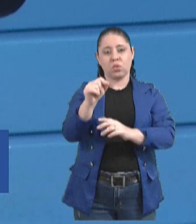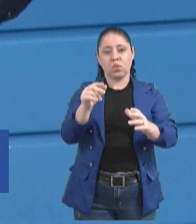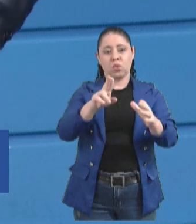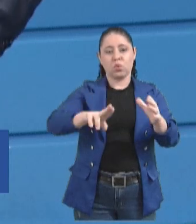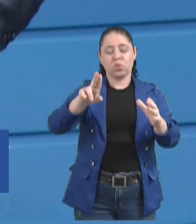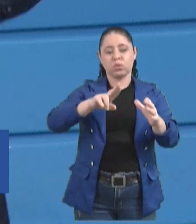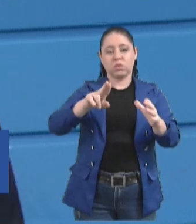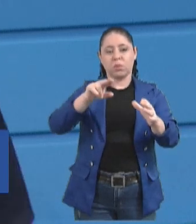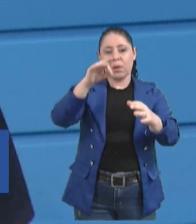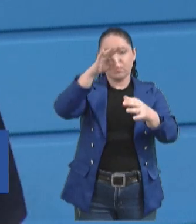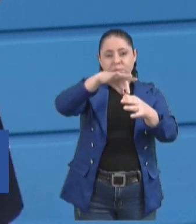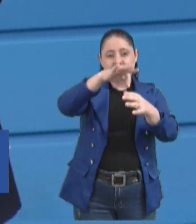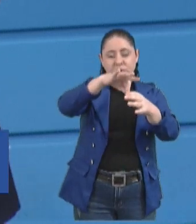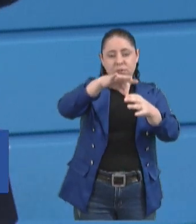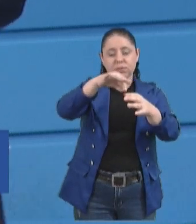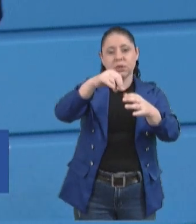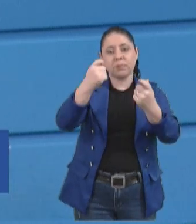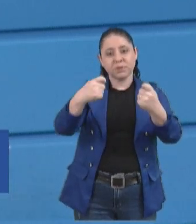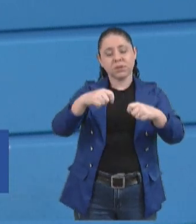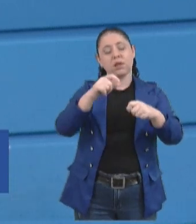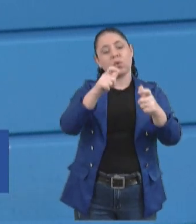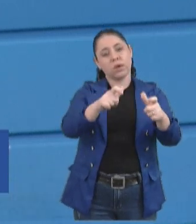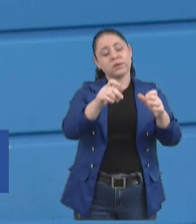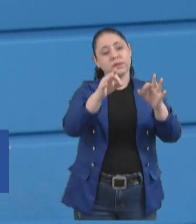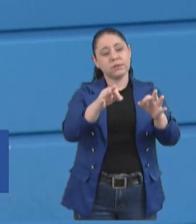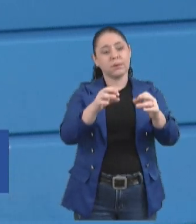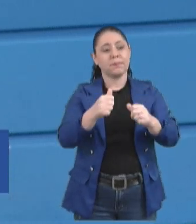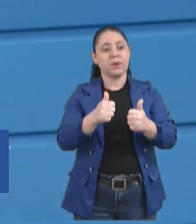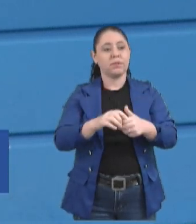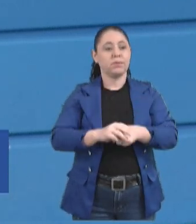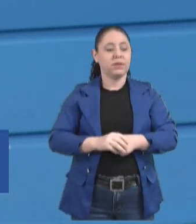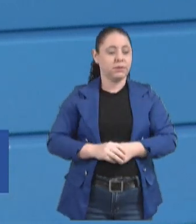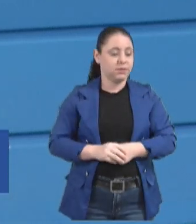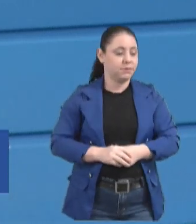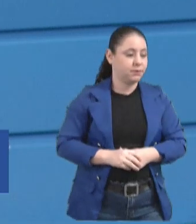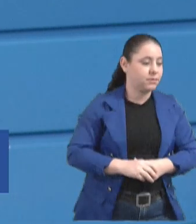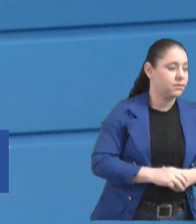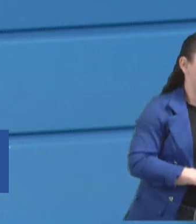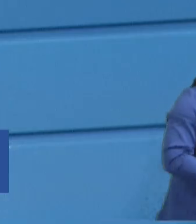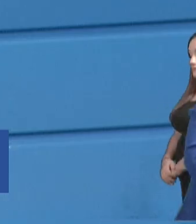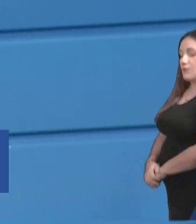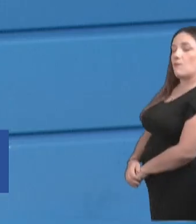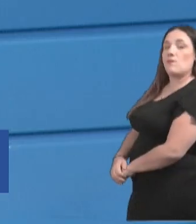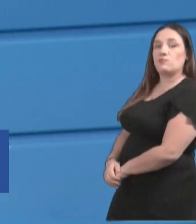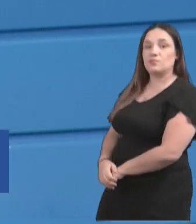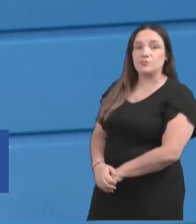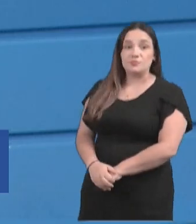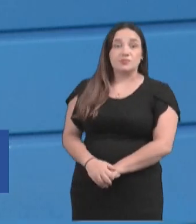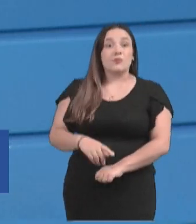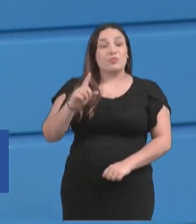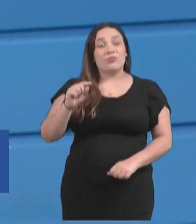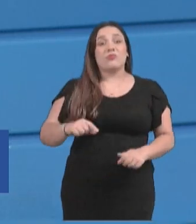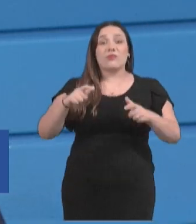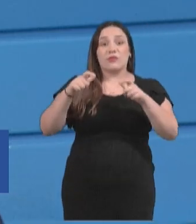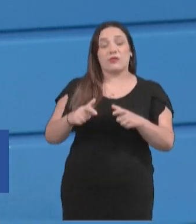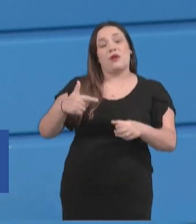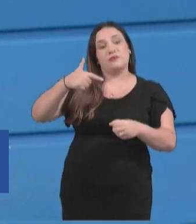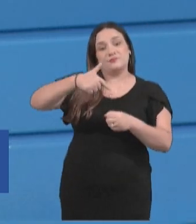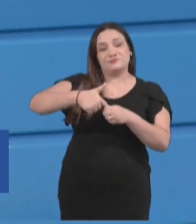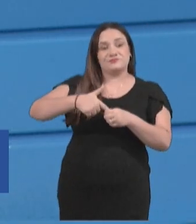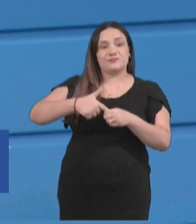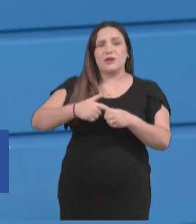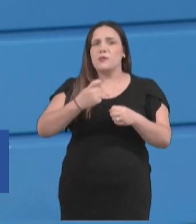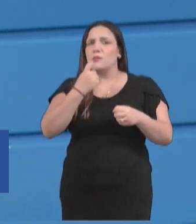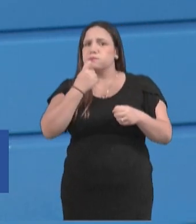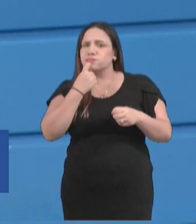ocupo na lavoura. Tinha que ter um local de descarte, beleza. Aí uma outra atuação, porque o tanque de combustível estava